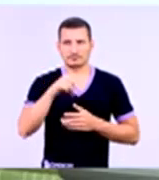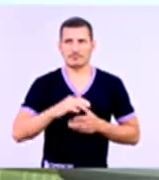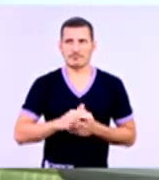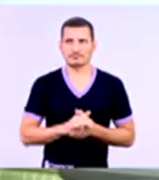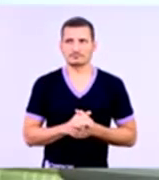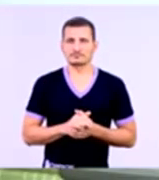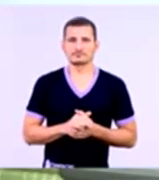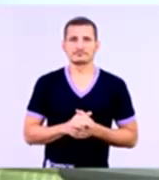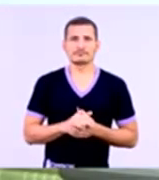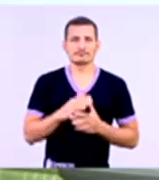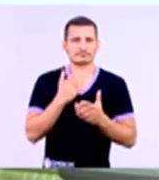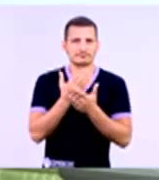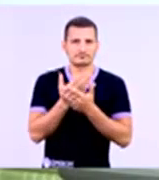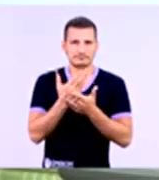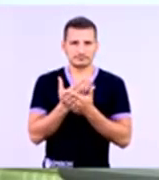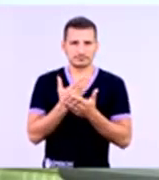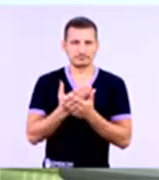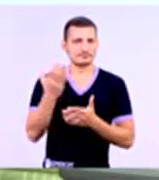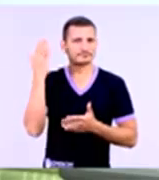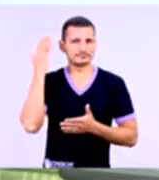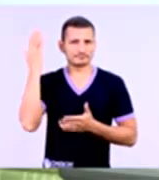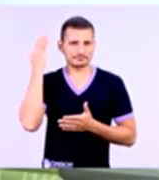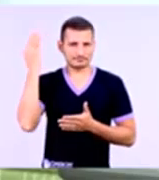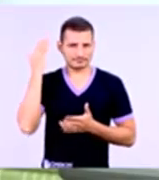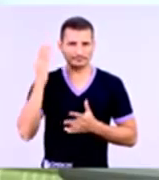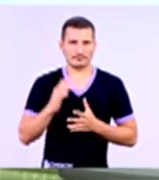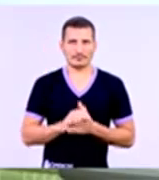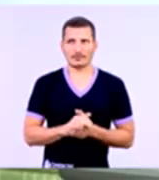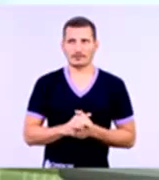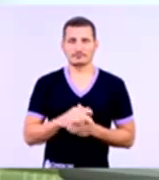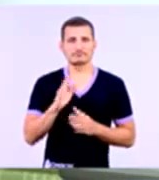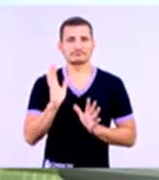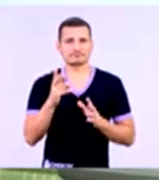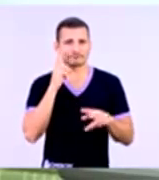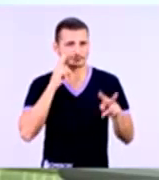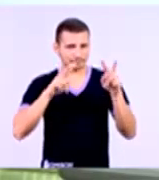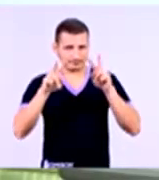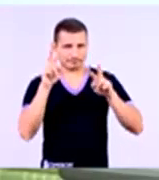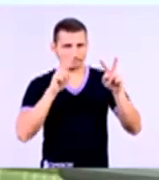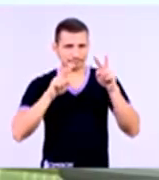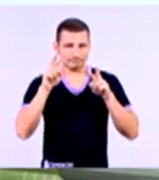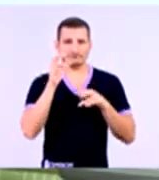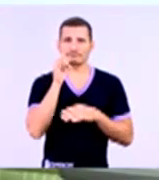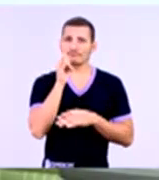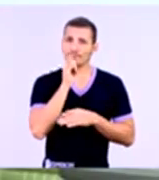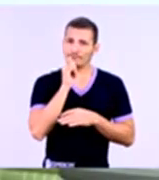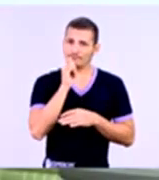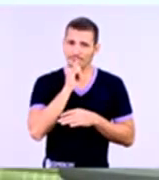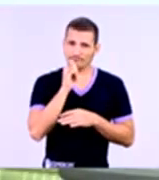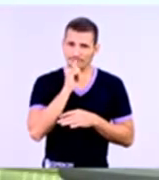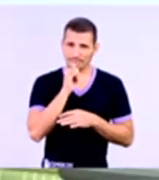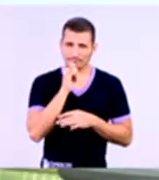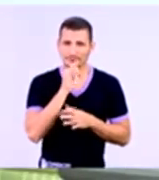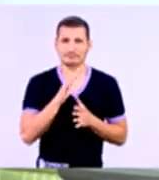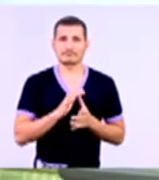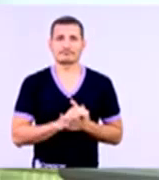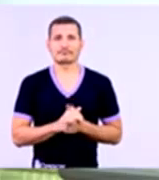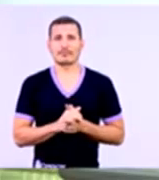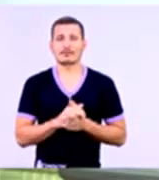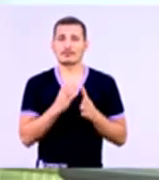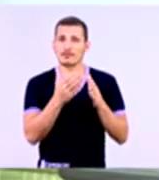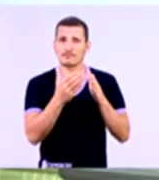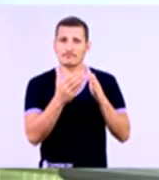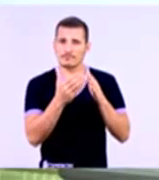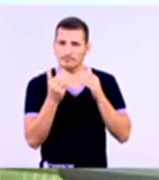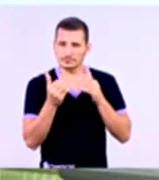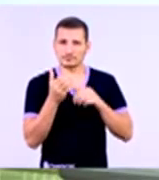durante a aula passada, em muitos momentos, nós visualizamos na tela o exemplo que foi solicitado aí na